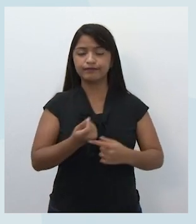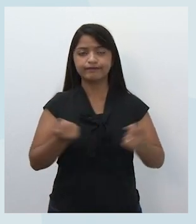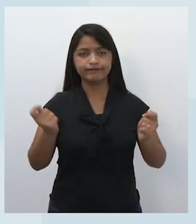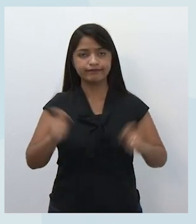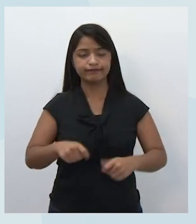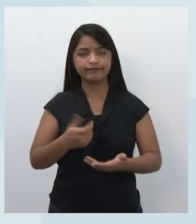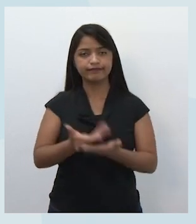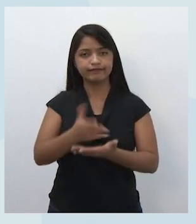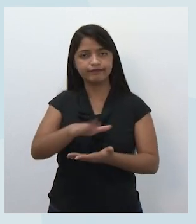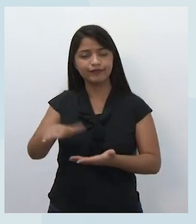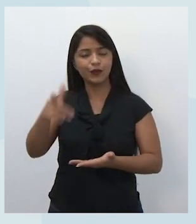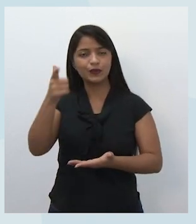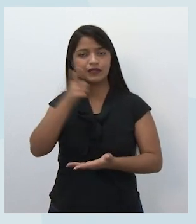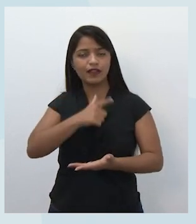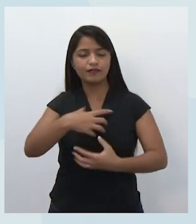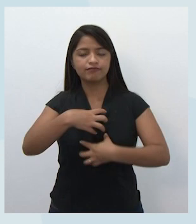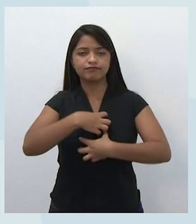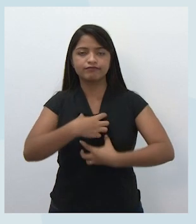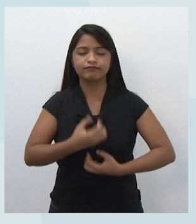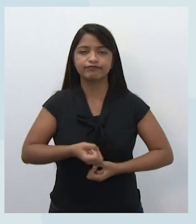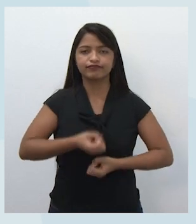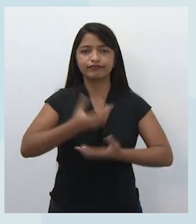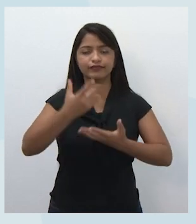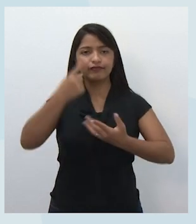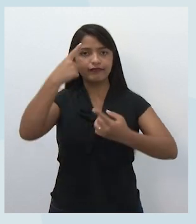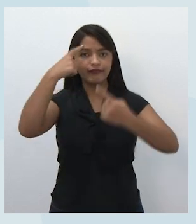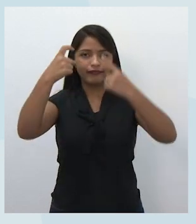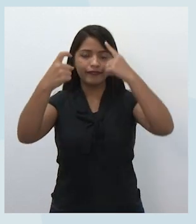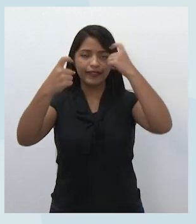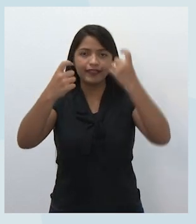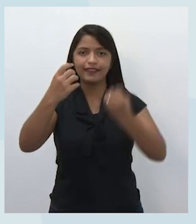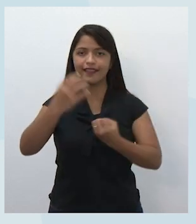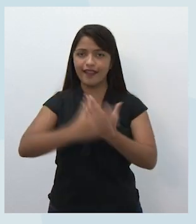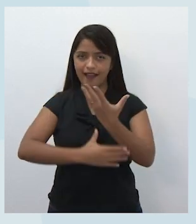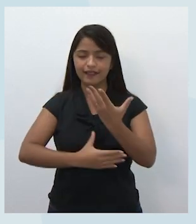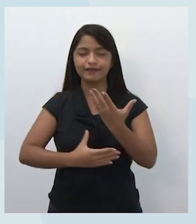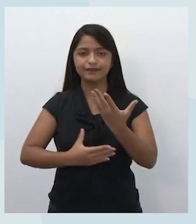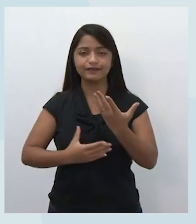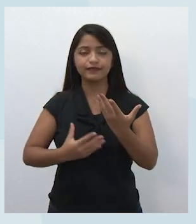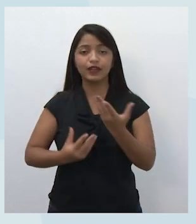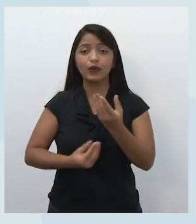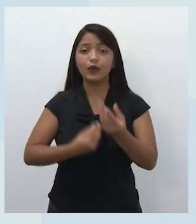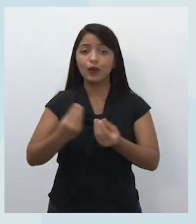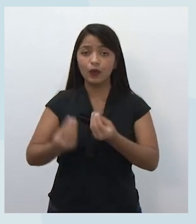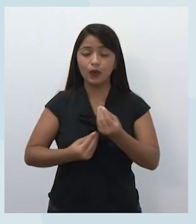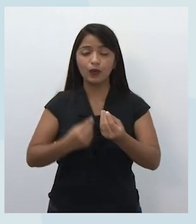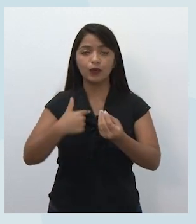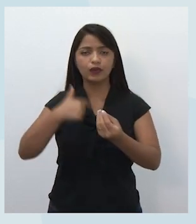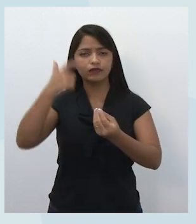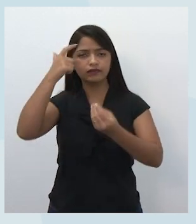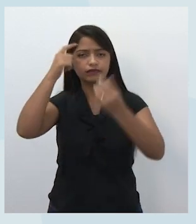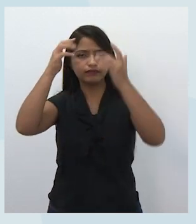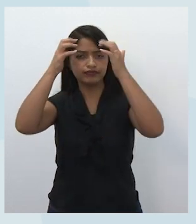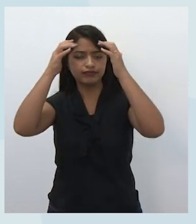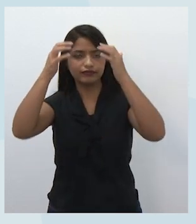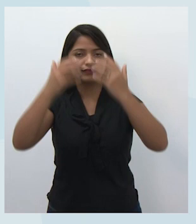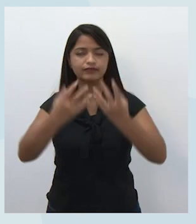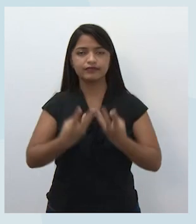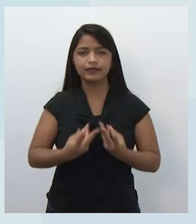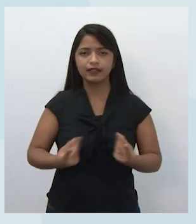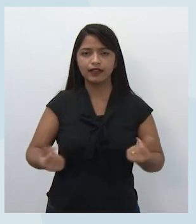autonomia criativa e expressiva dos estudantes, por meio da conexão entre a racionalidade, a